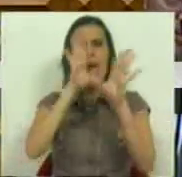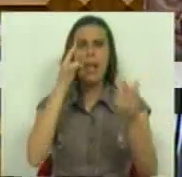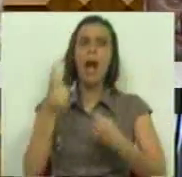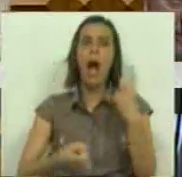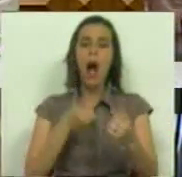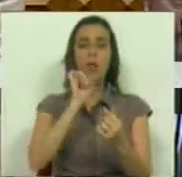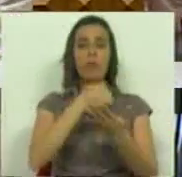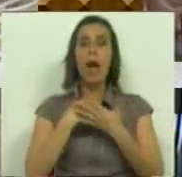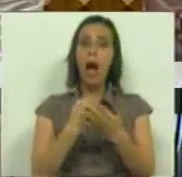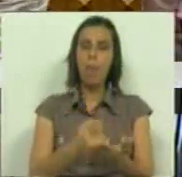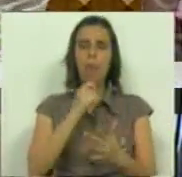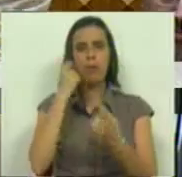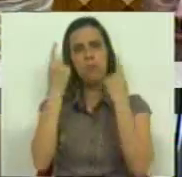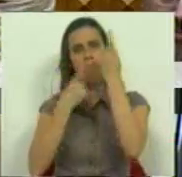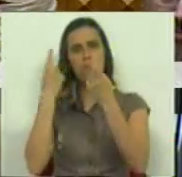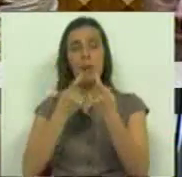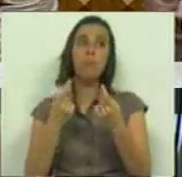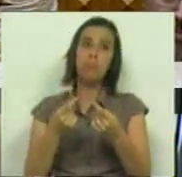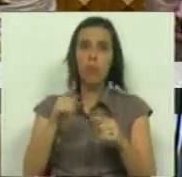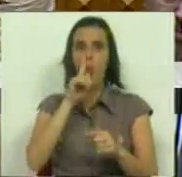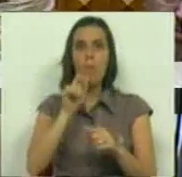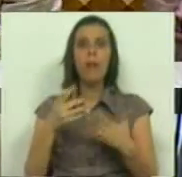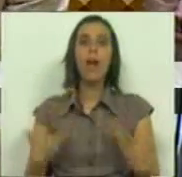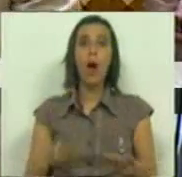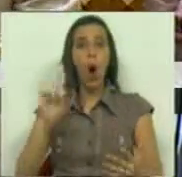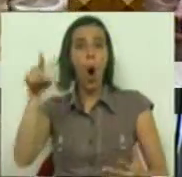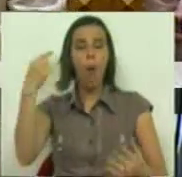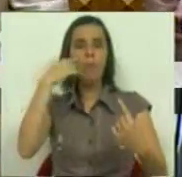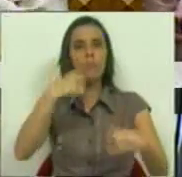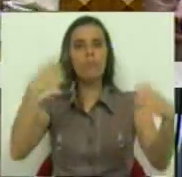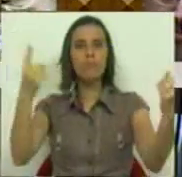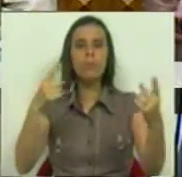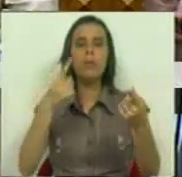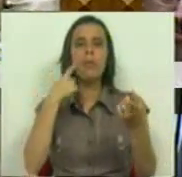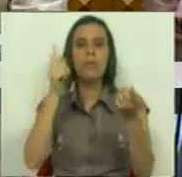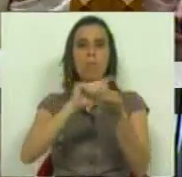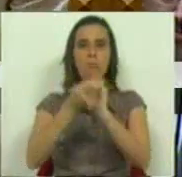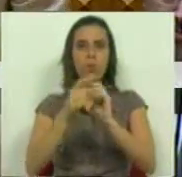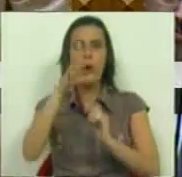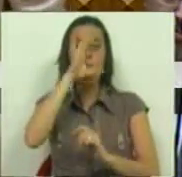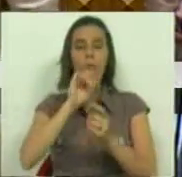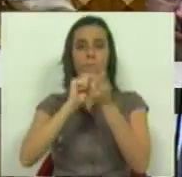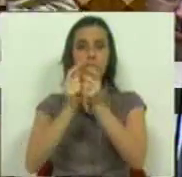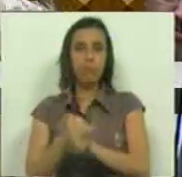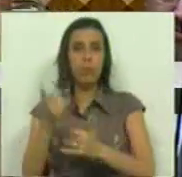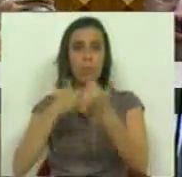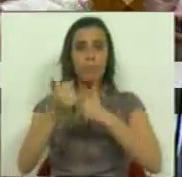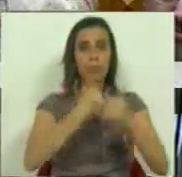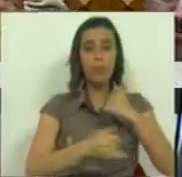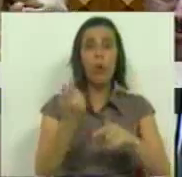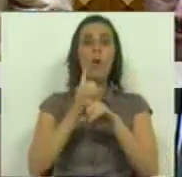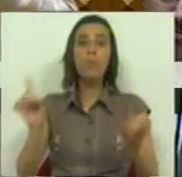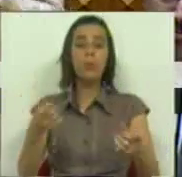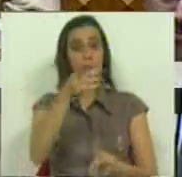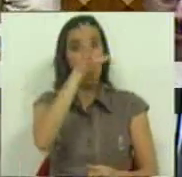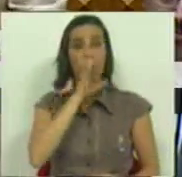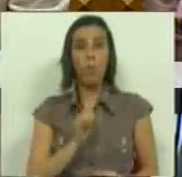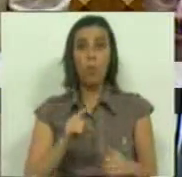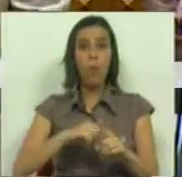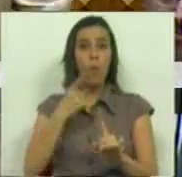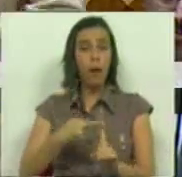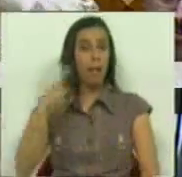alguns dos seus apoiantes poderiam pensar que seria então o momento agora de anunciar uma remodelação governamental, visto que tem um governo, um